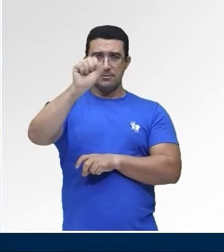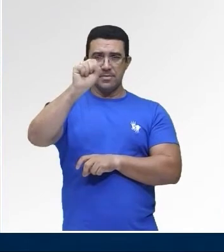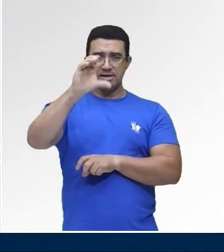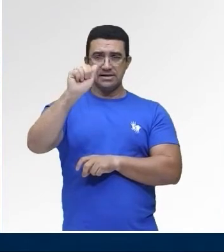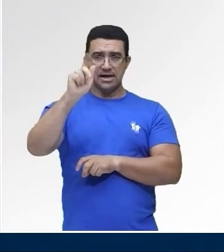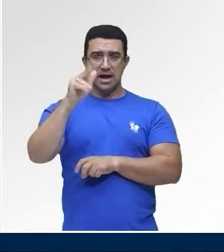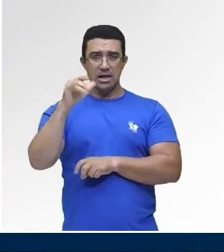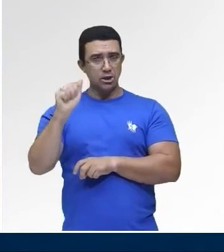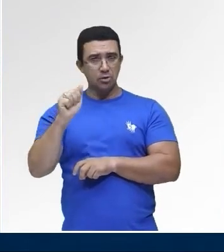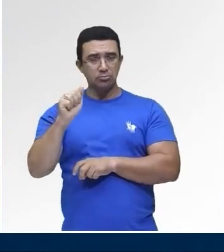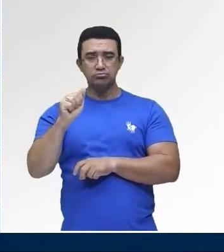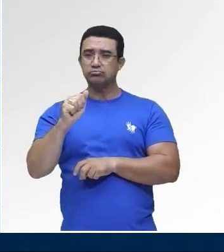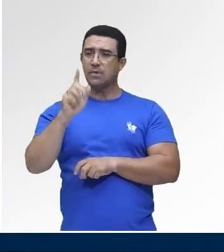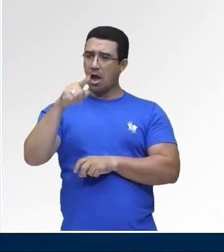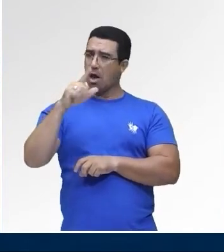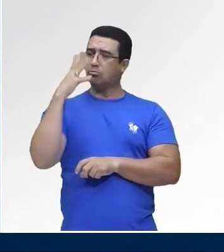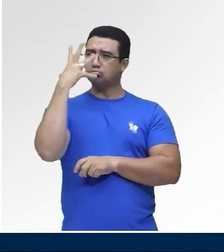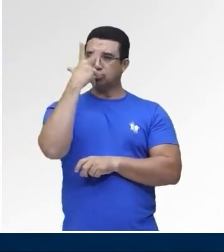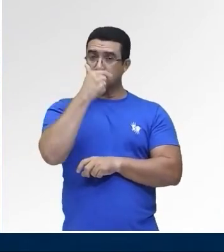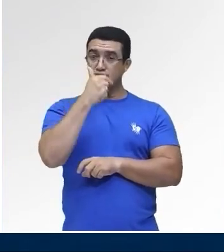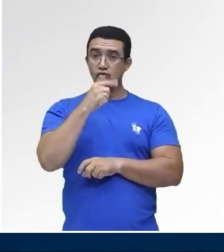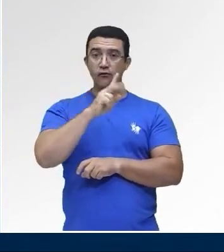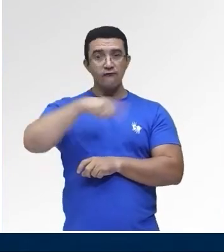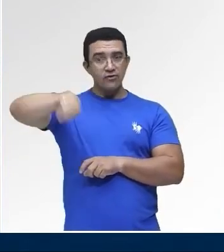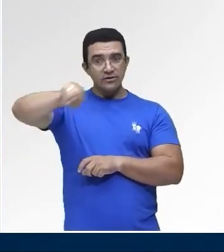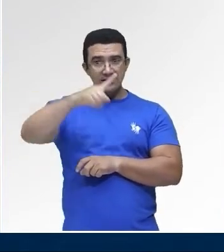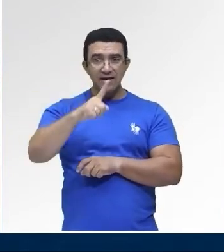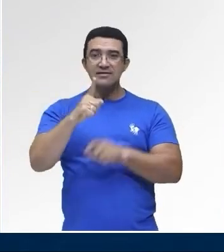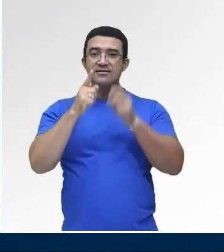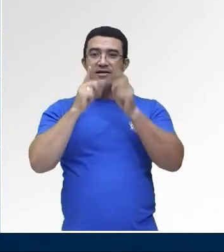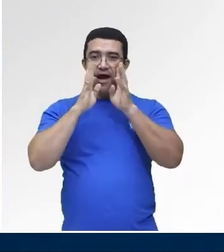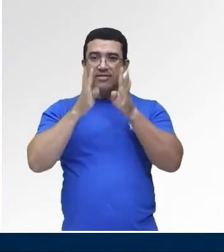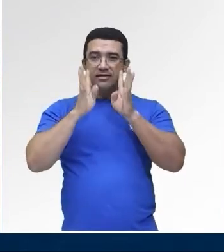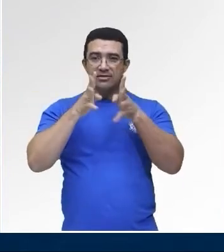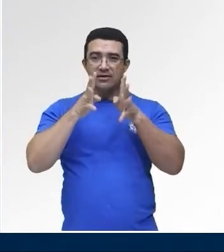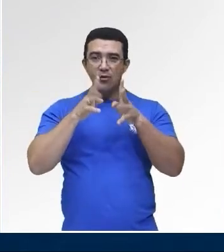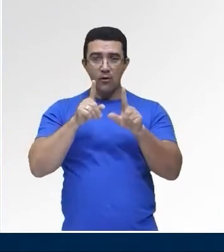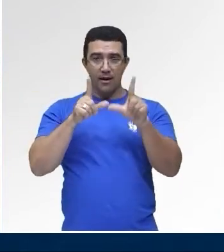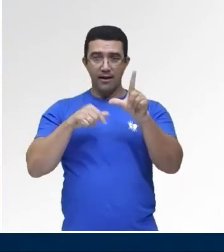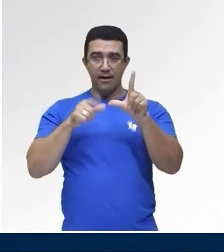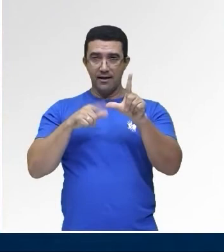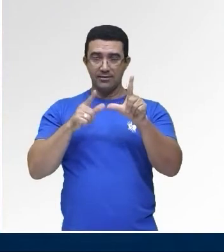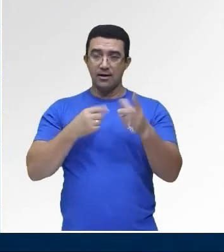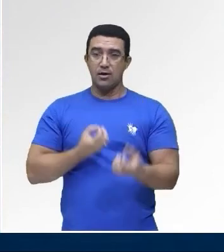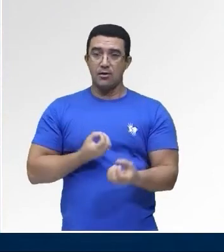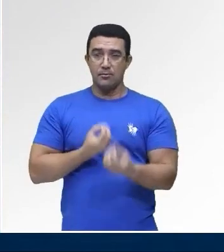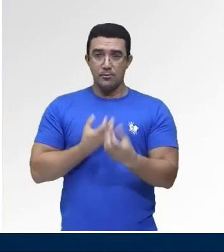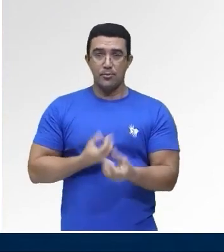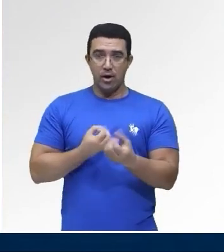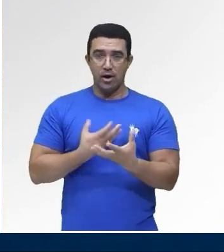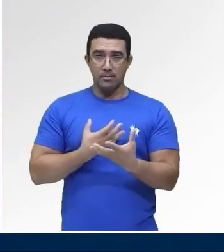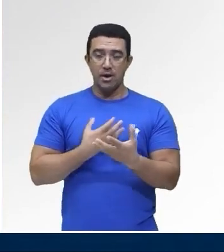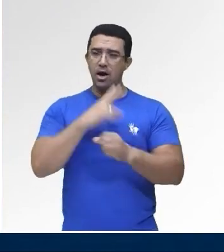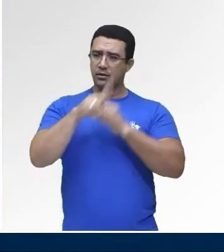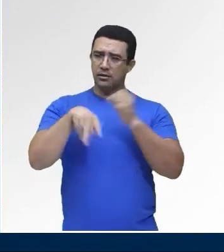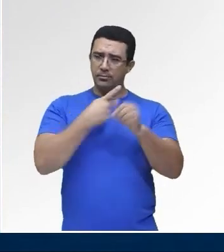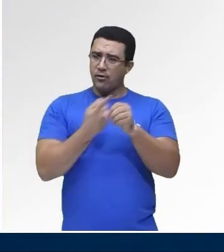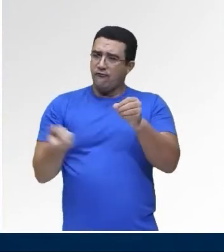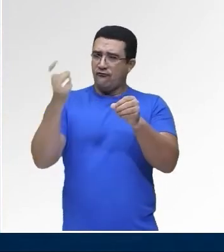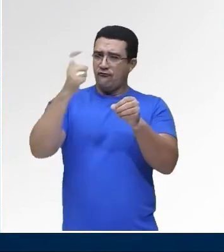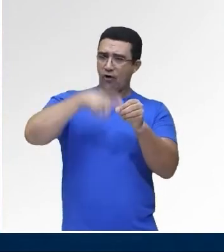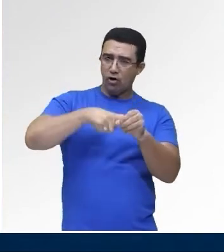muito bonito. Vocês prestem atenção na letra do poema, tá? E daqui a pouco eu retorno com vocês para fazermos